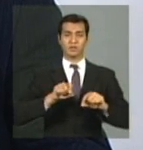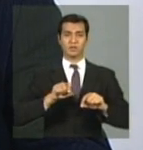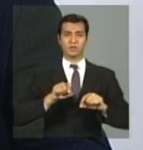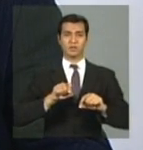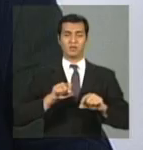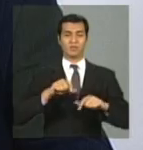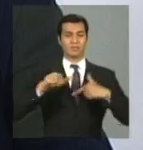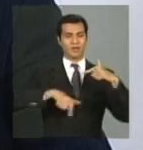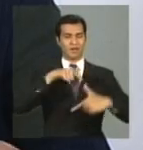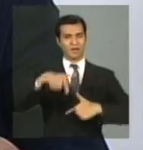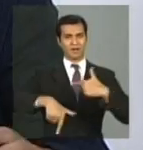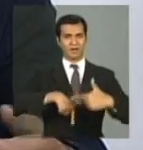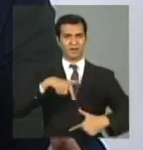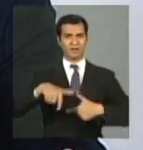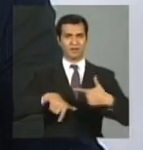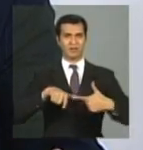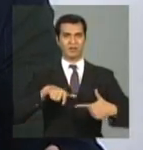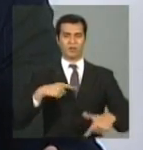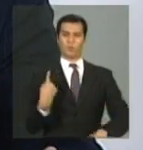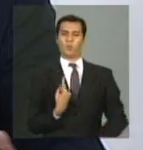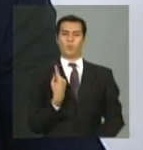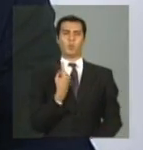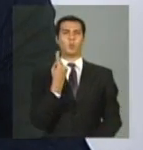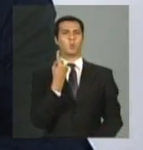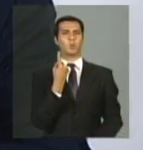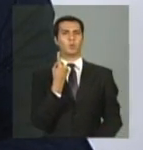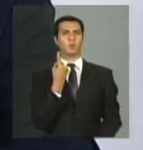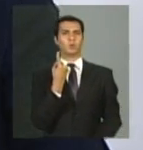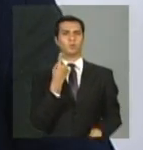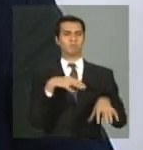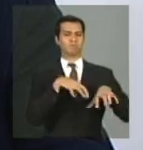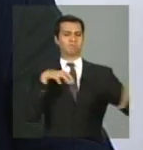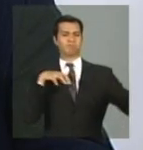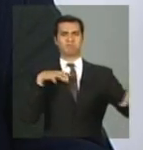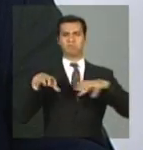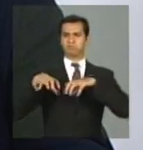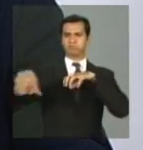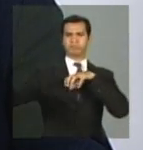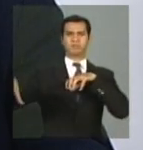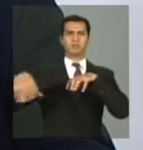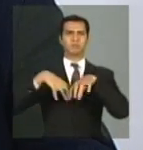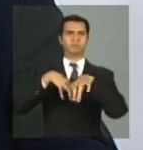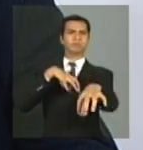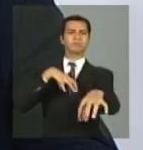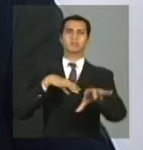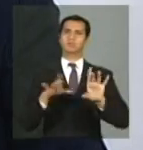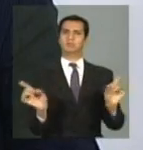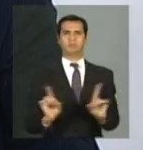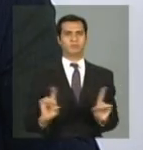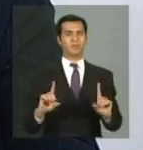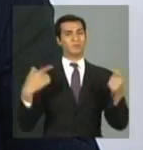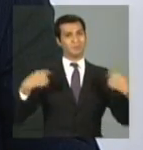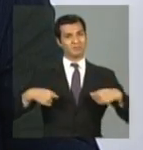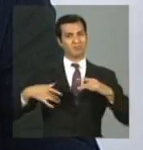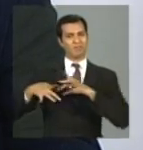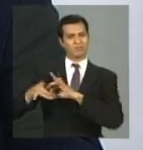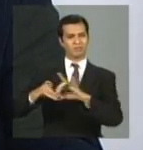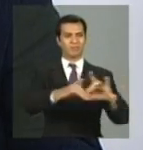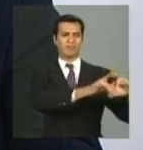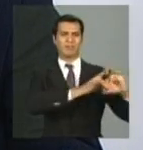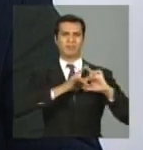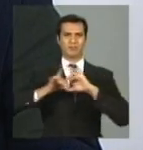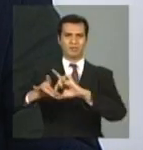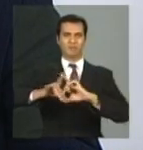não se trabalhe como se por caixinhas, né, por espaços separados. Se trabalhe de maneira integrada para que,